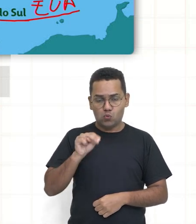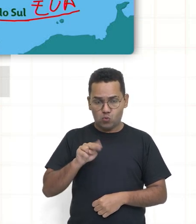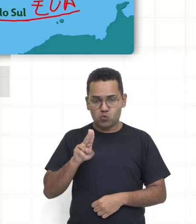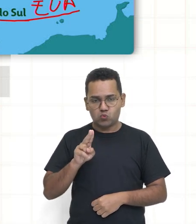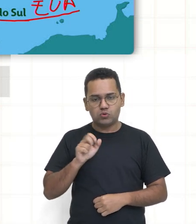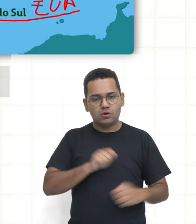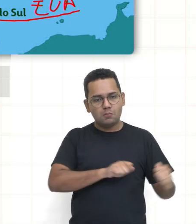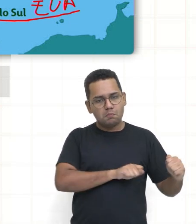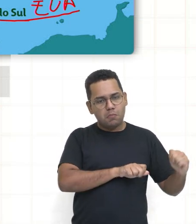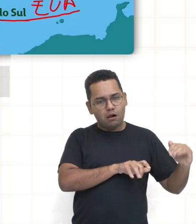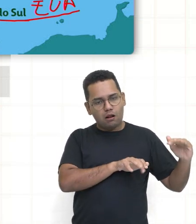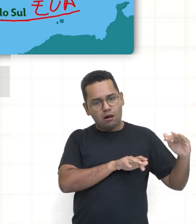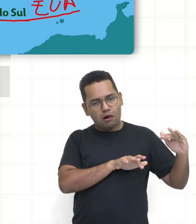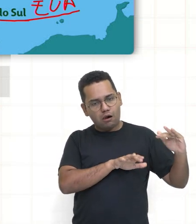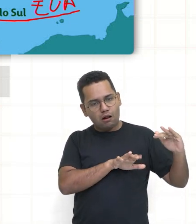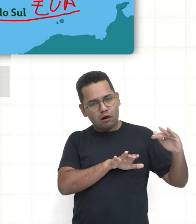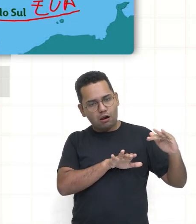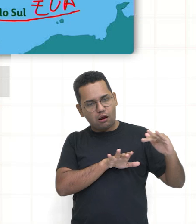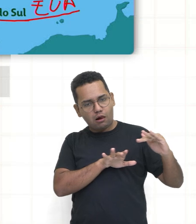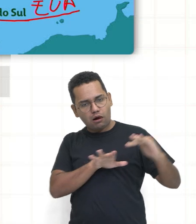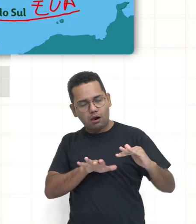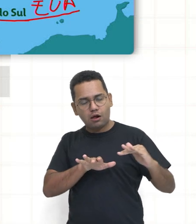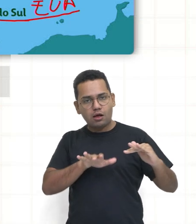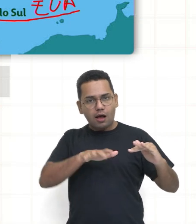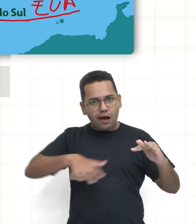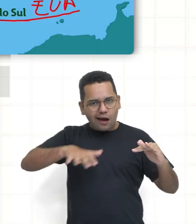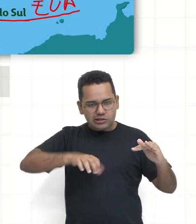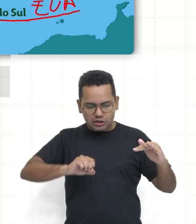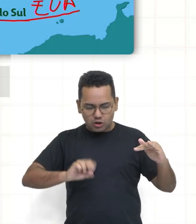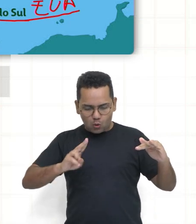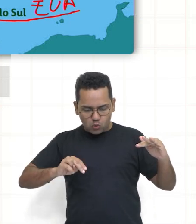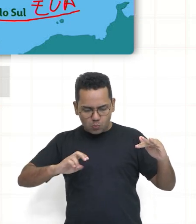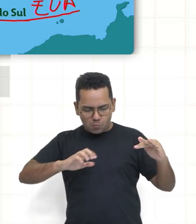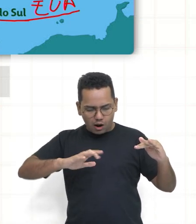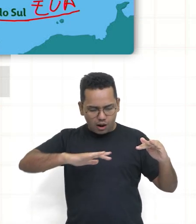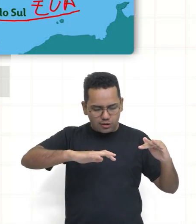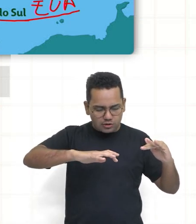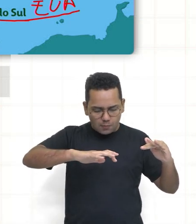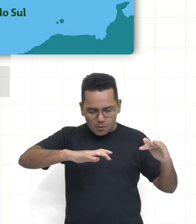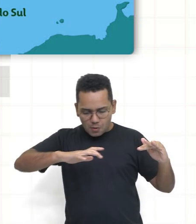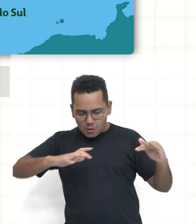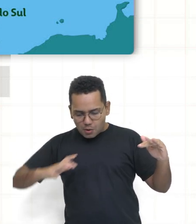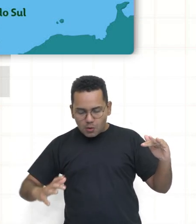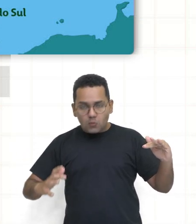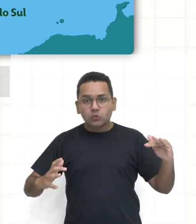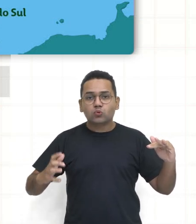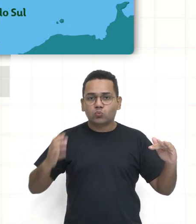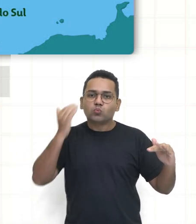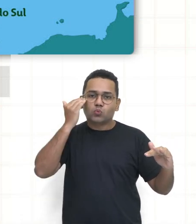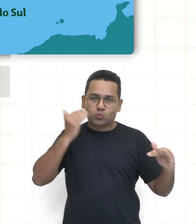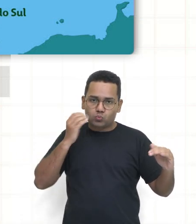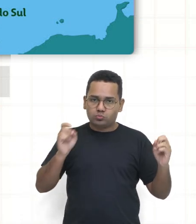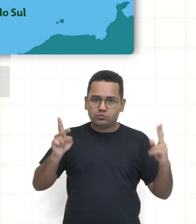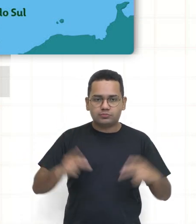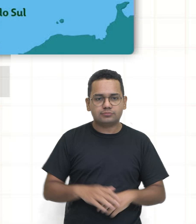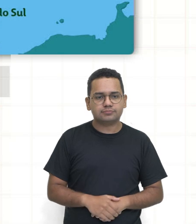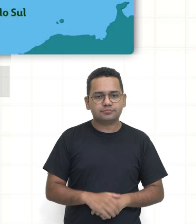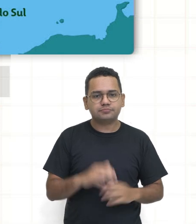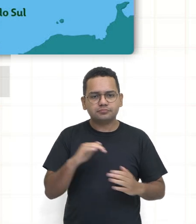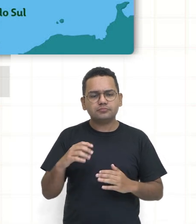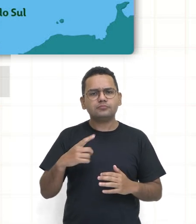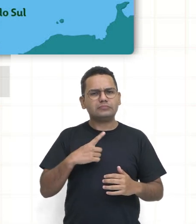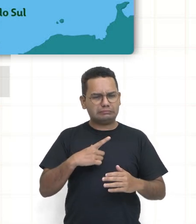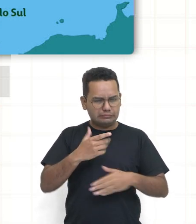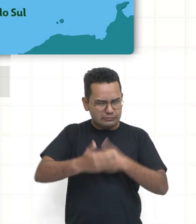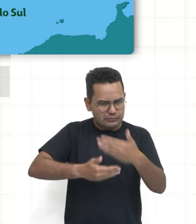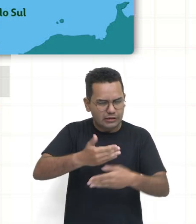lembrando que é a capital da Coreia do Sul, certo? Então, esse foi o objetivo neste momento. Série de